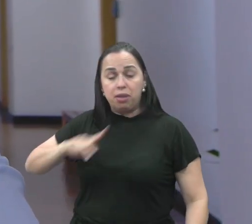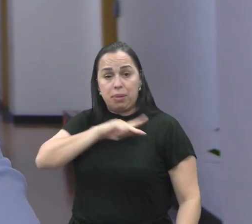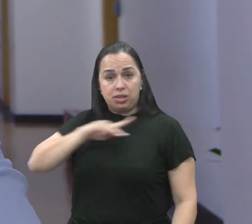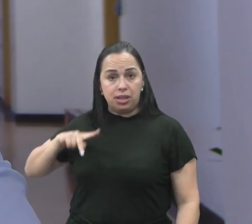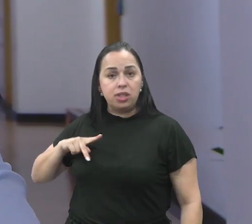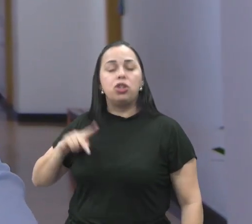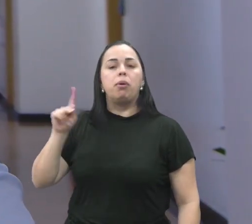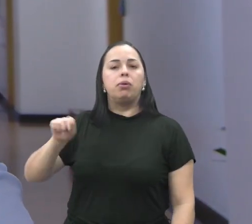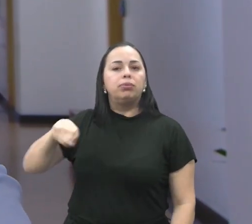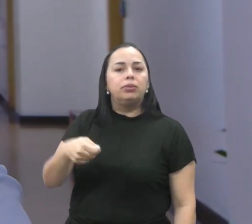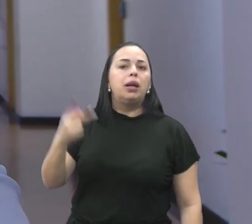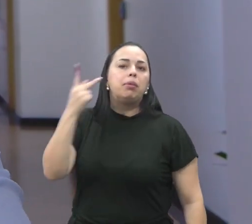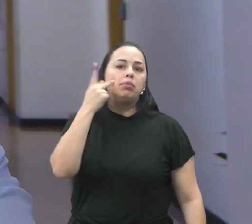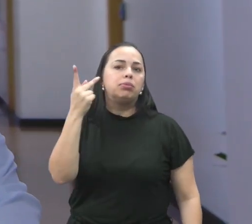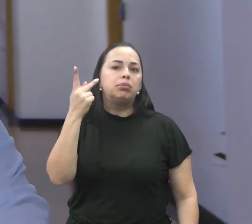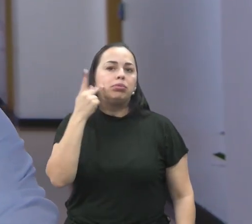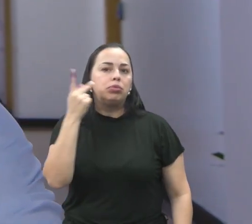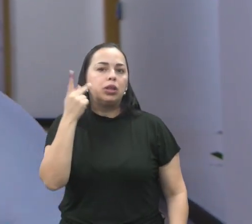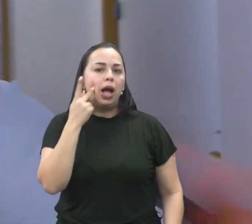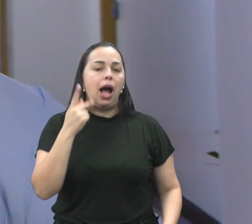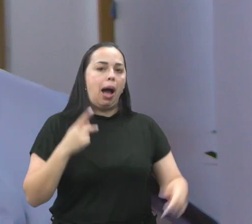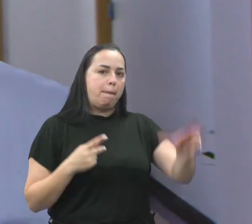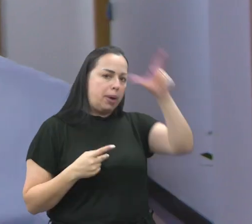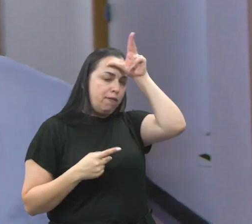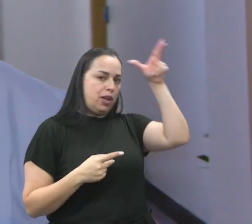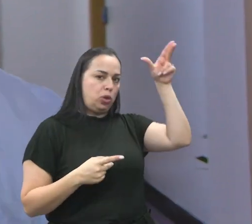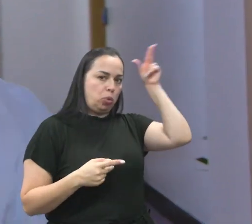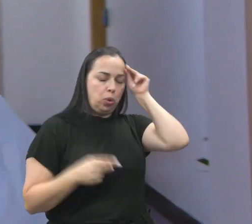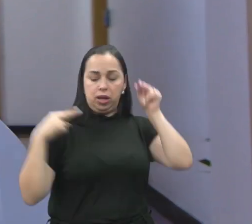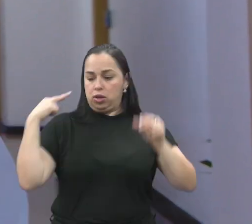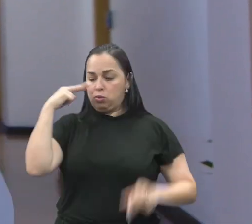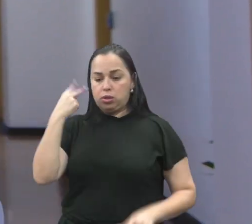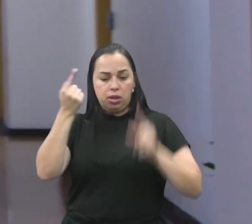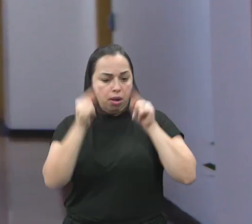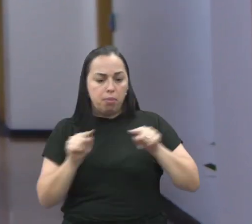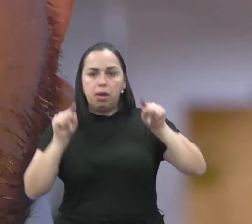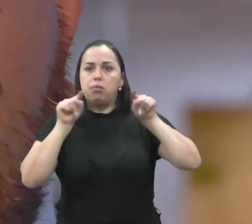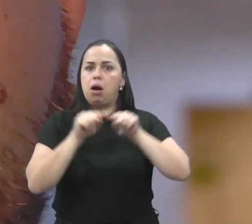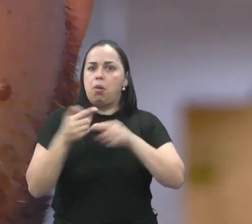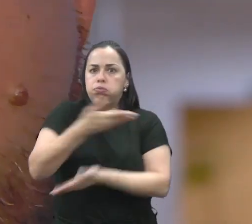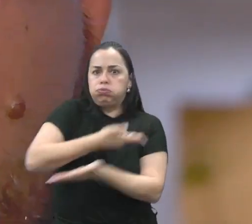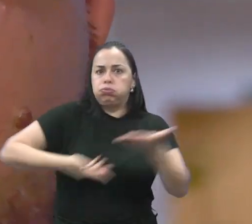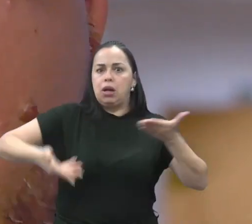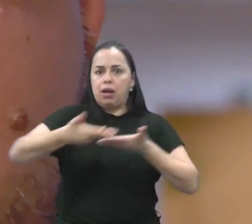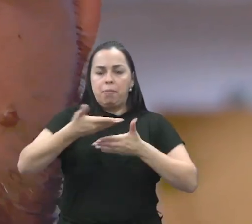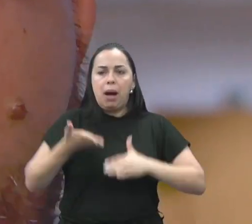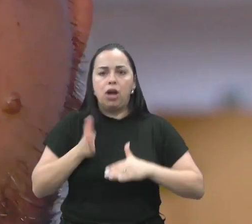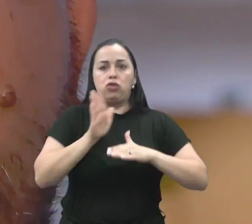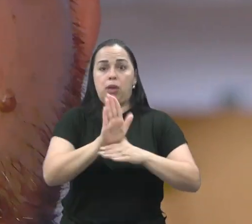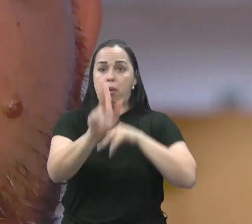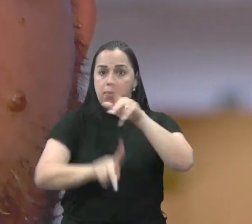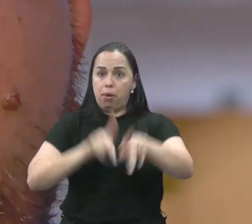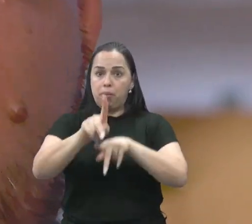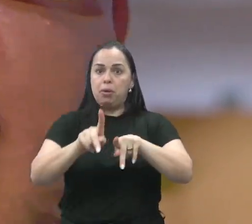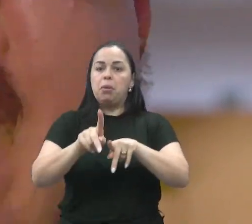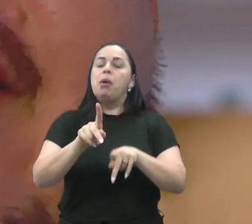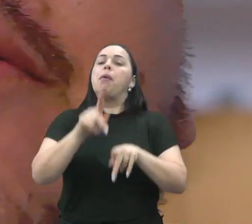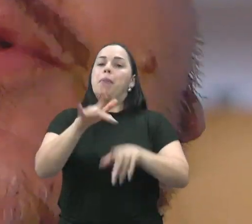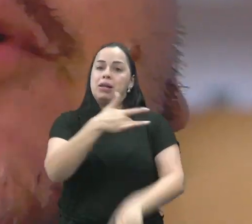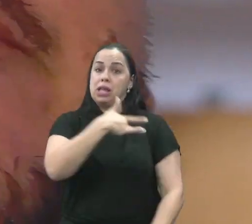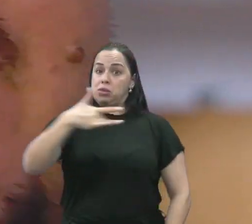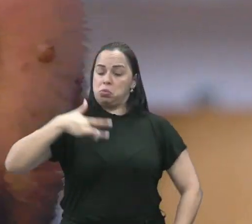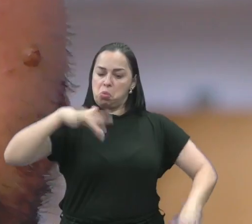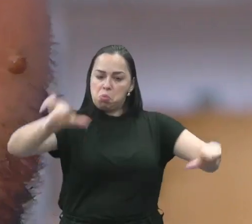Rafael Pascucci, o diálogo entre o legislativo, a prefeitura e a população é o caminho para a construção de uma